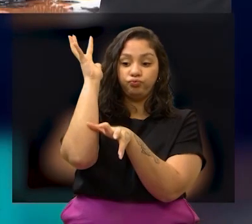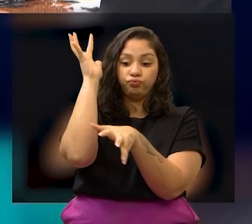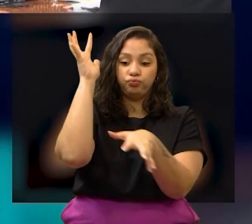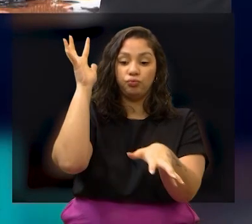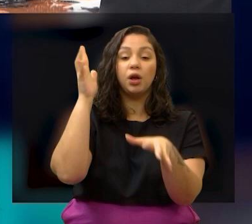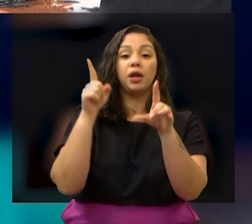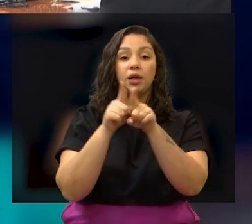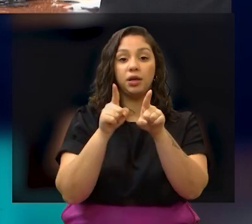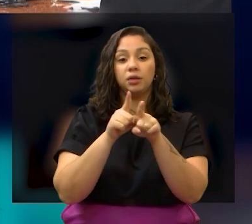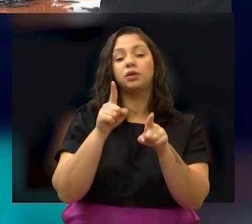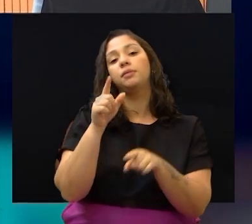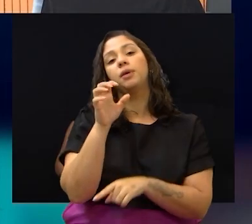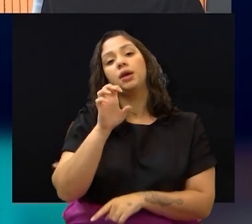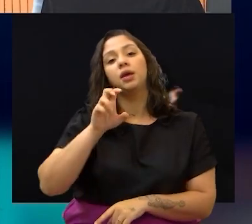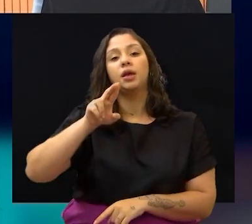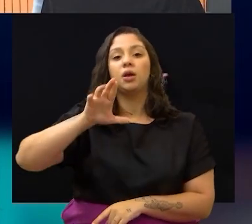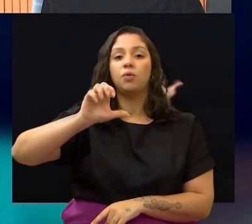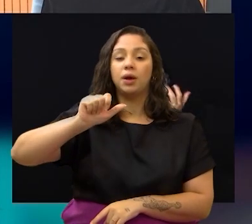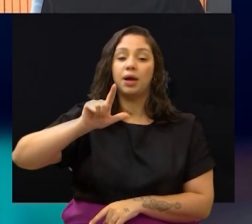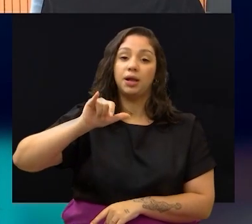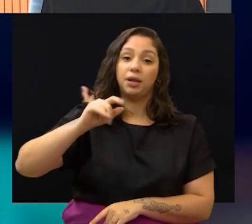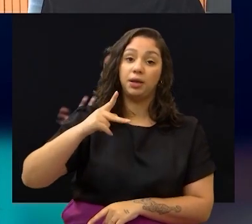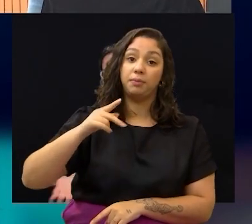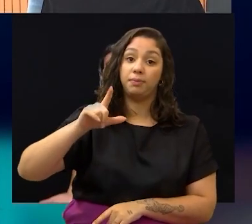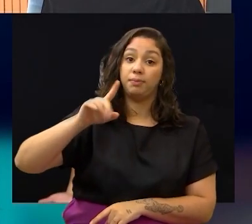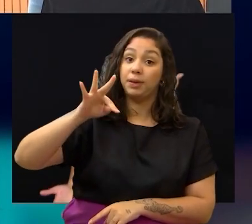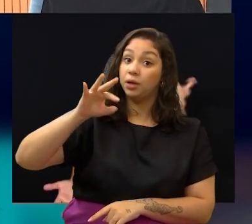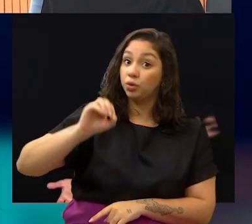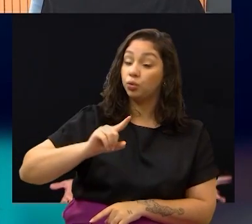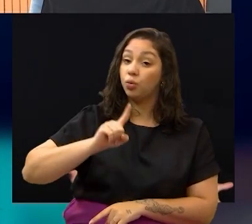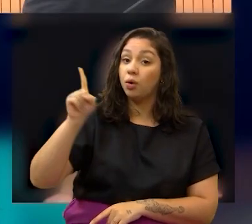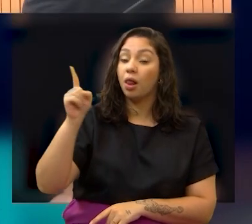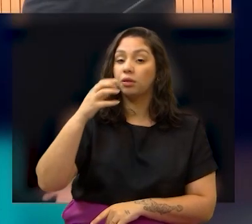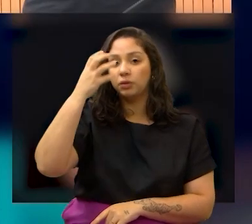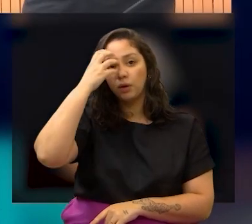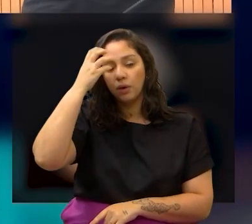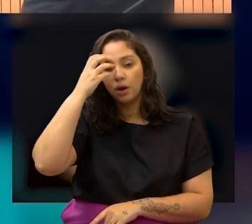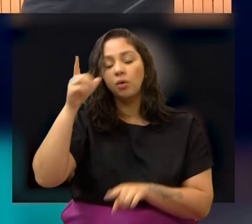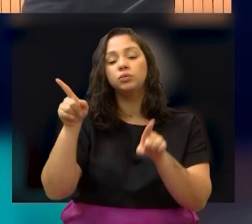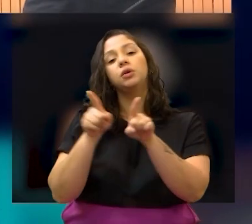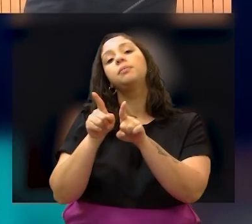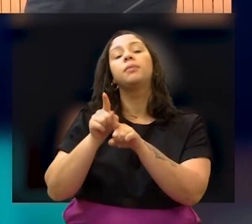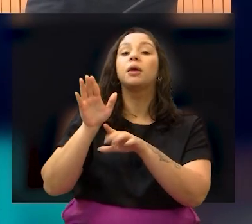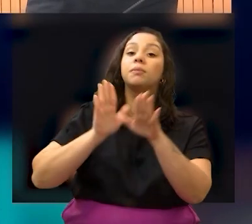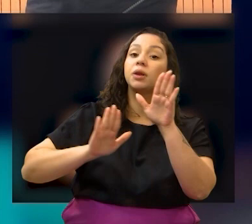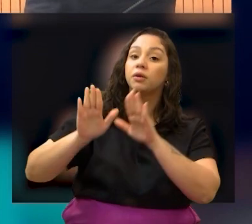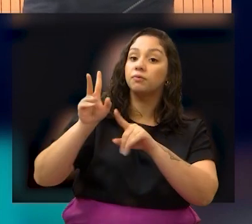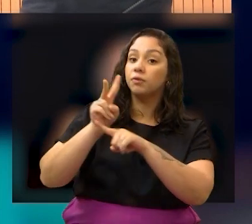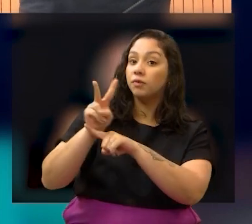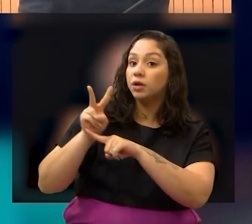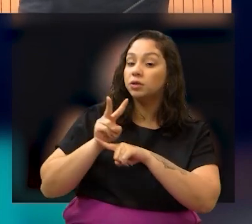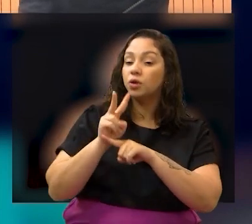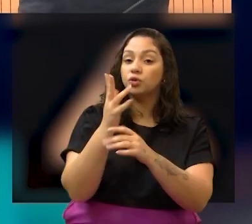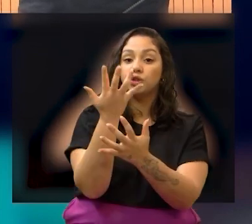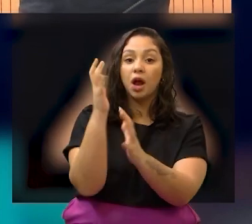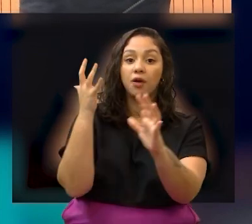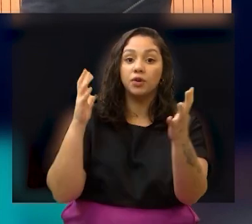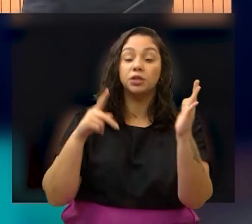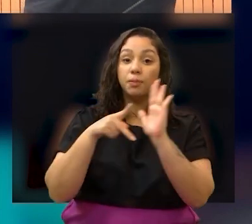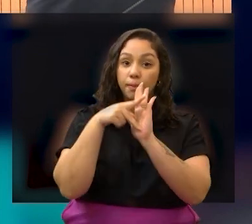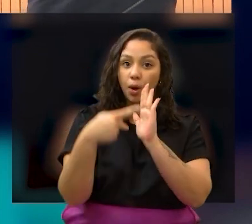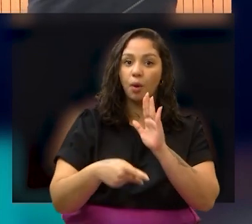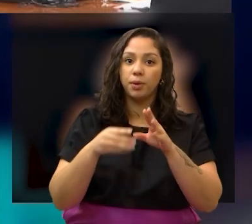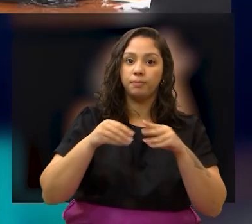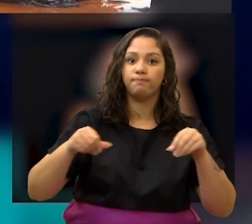do Bosque dos Jequitibás e dos eucaliptos da Lagoa do Taquaral. O tema Bosque Urbanos e a preservação de árvores